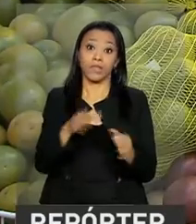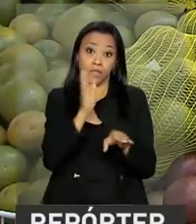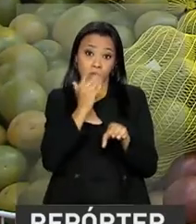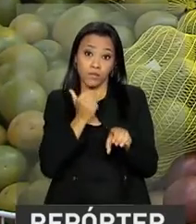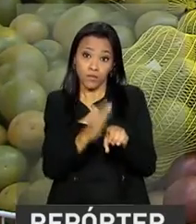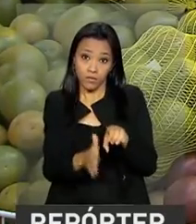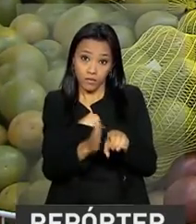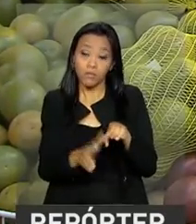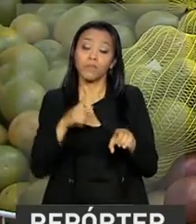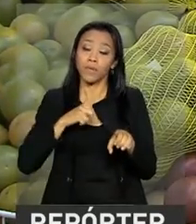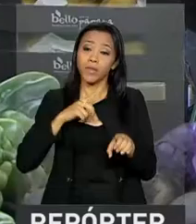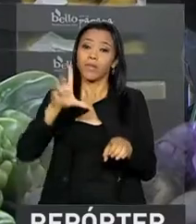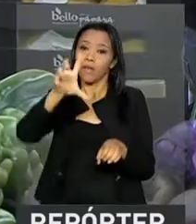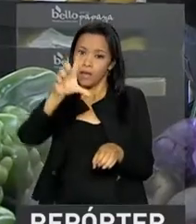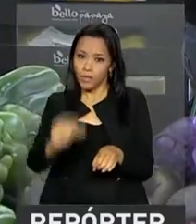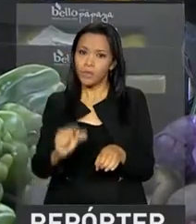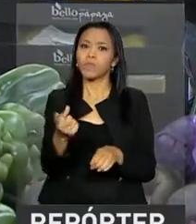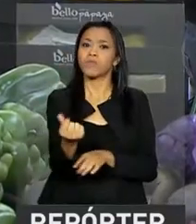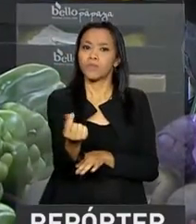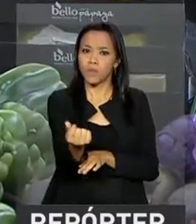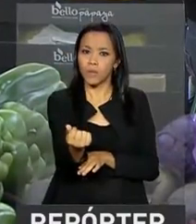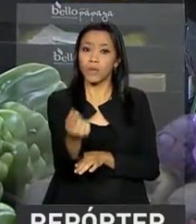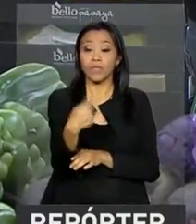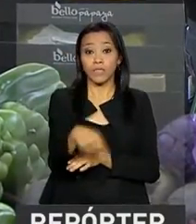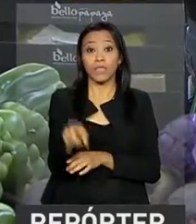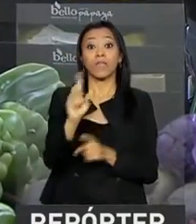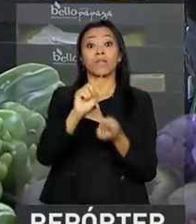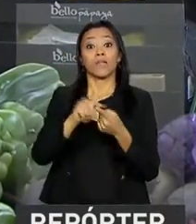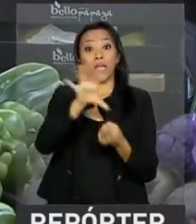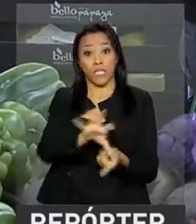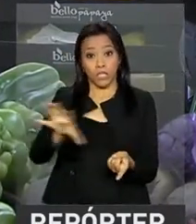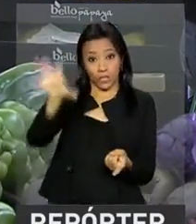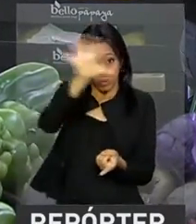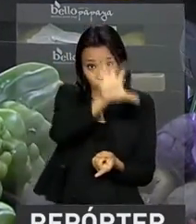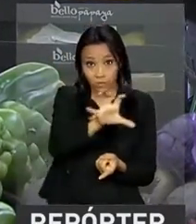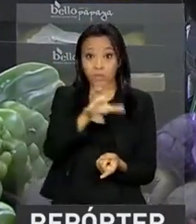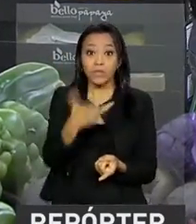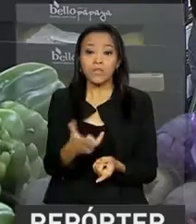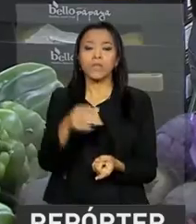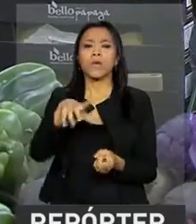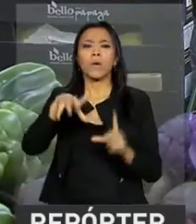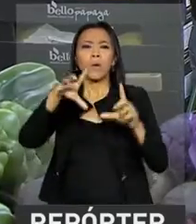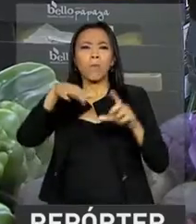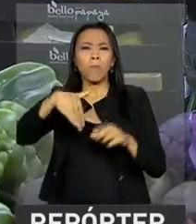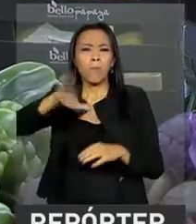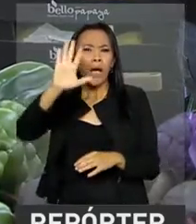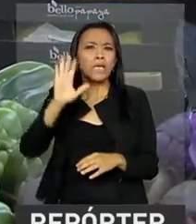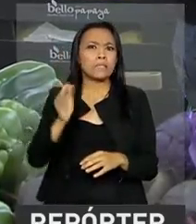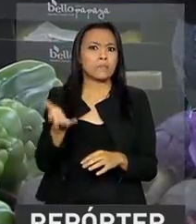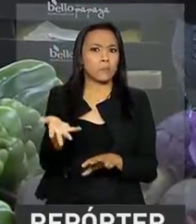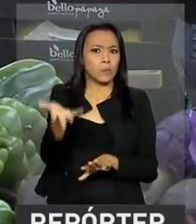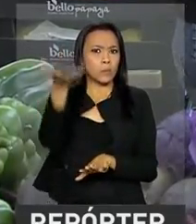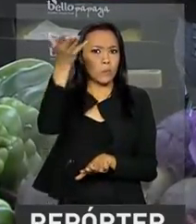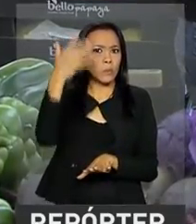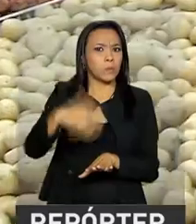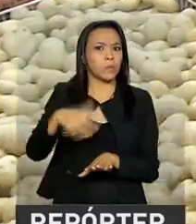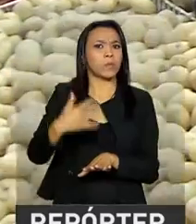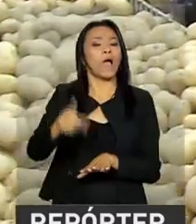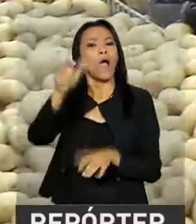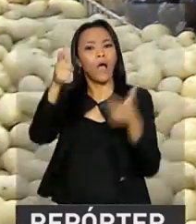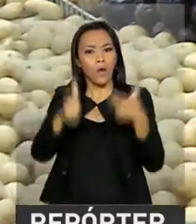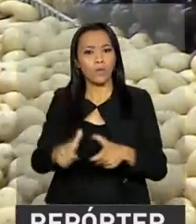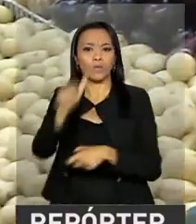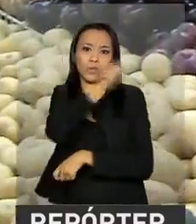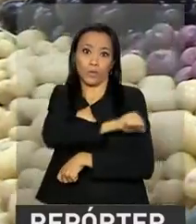também tiveram redução de preços em relação às regiões o ensino mais elevado foi medido no